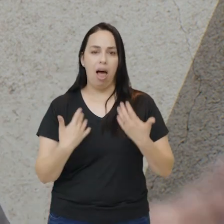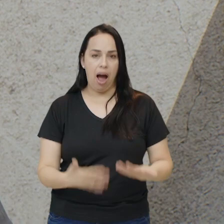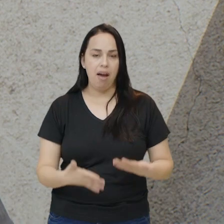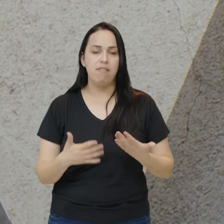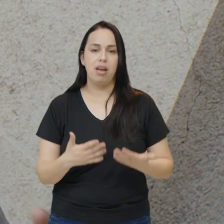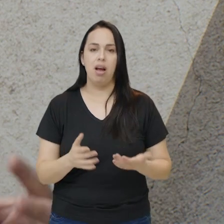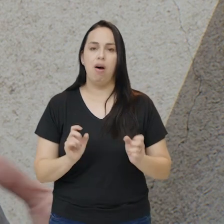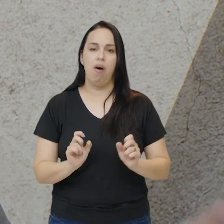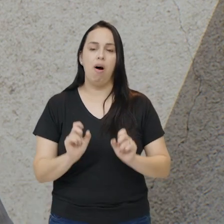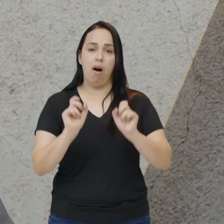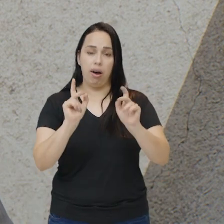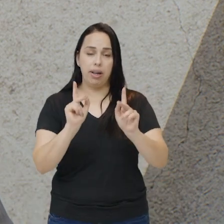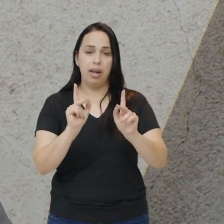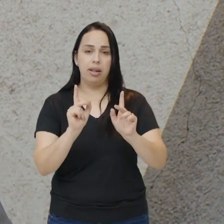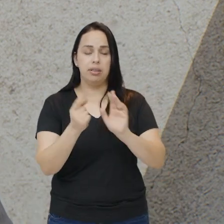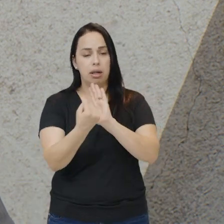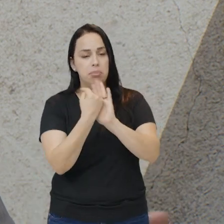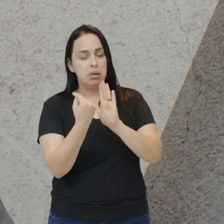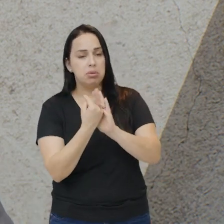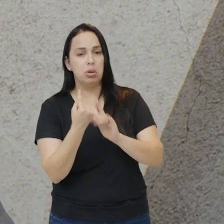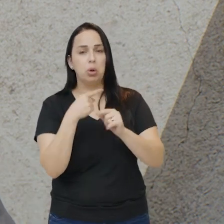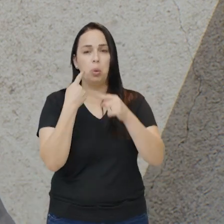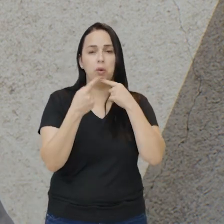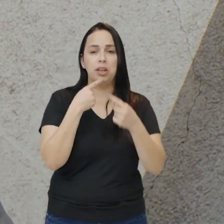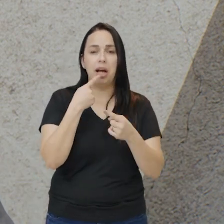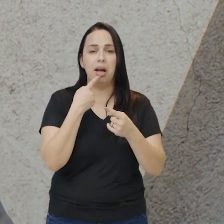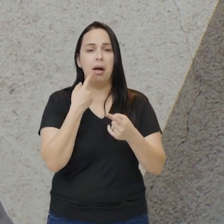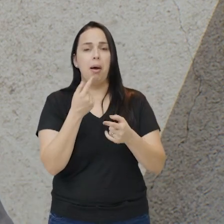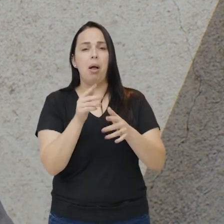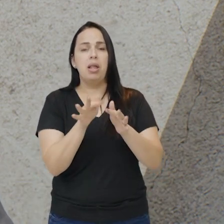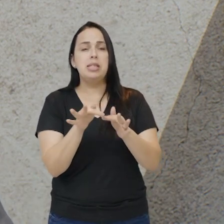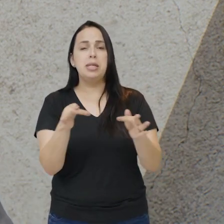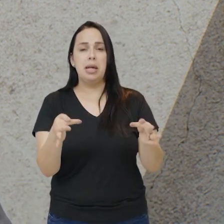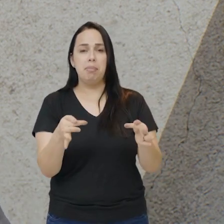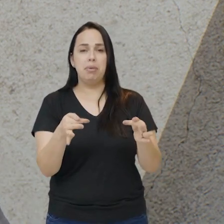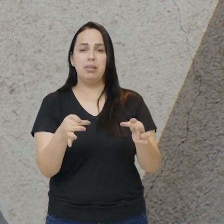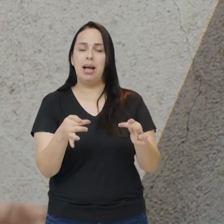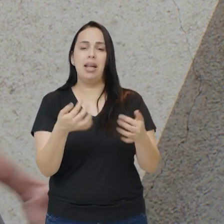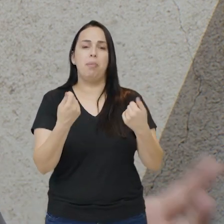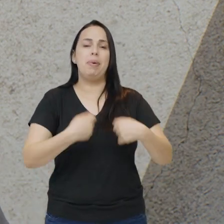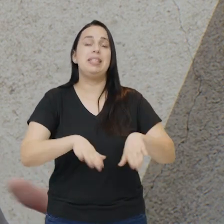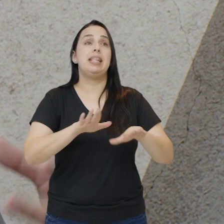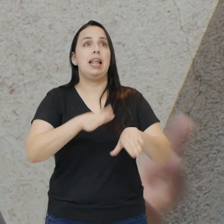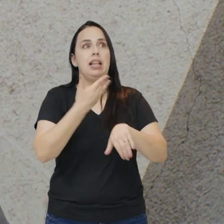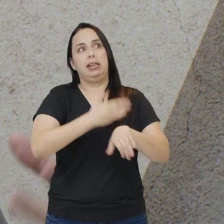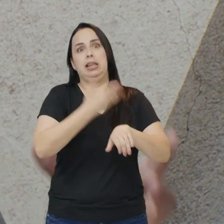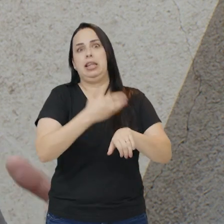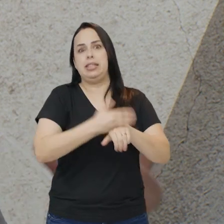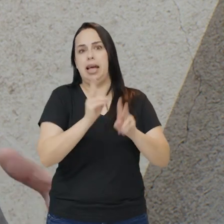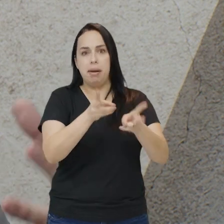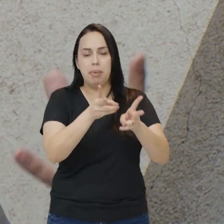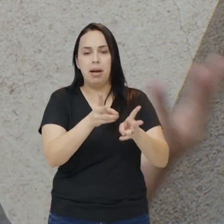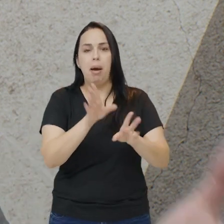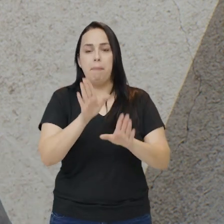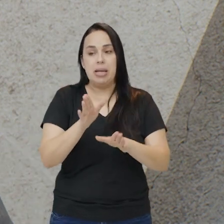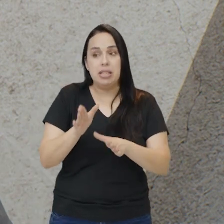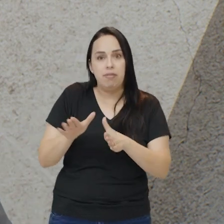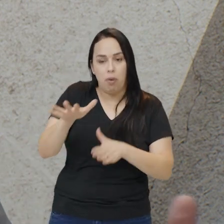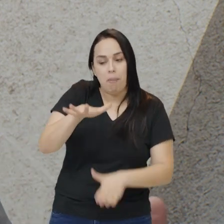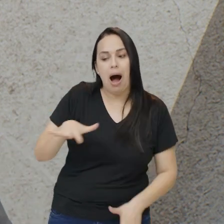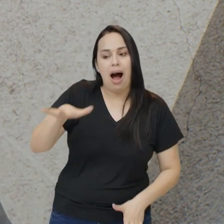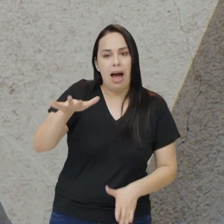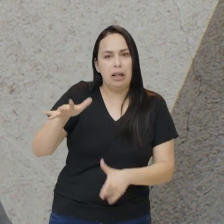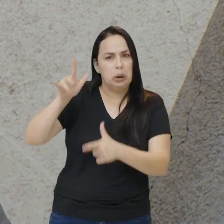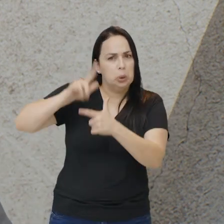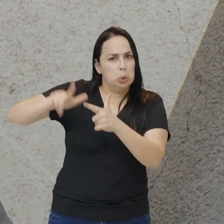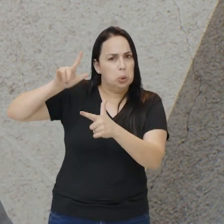dos questionamentos, das perguntas, né? Então não há tanto, né, essa atualização, mas um setor mais problemático, vamos chamar